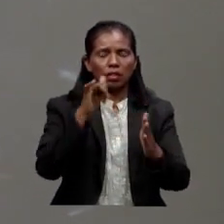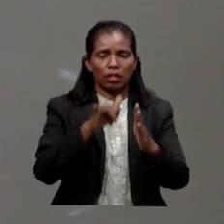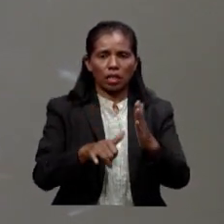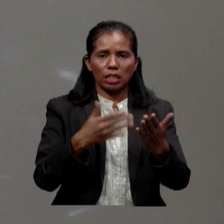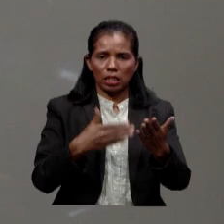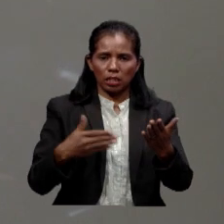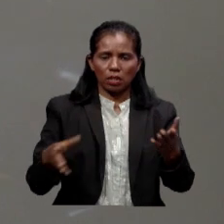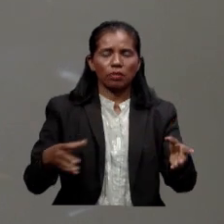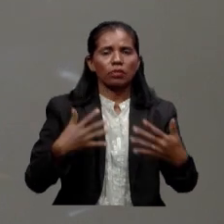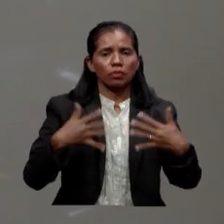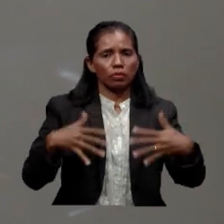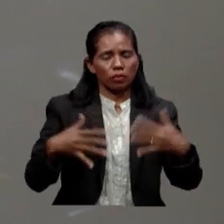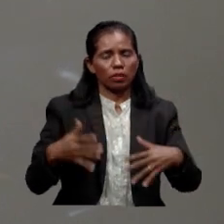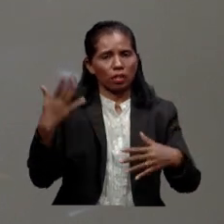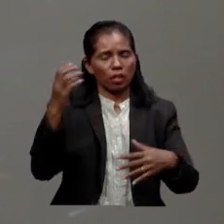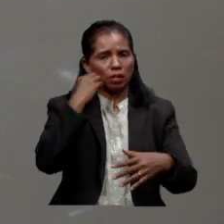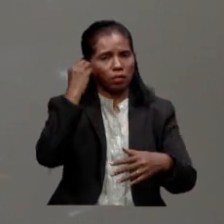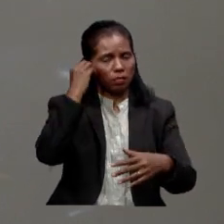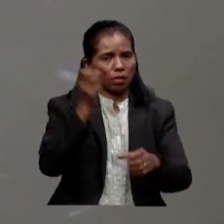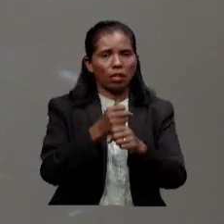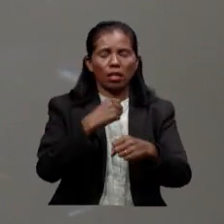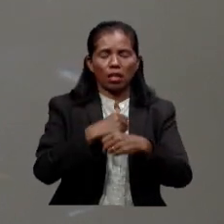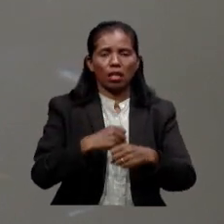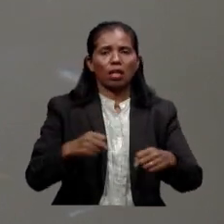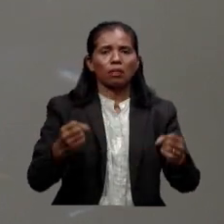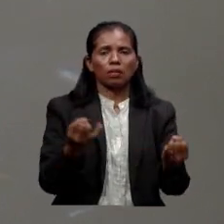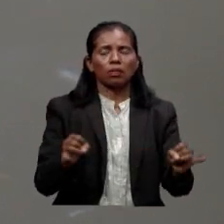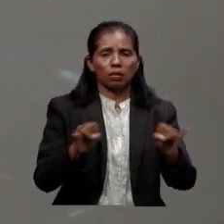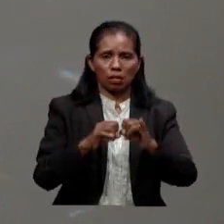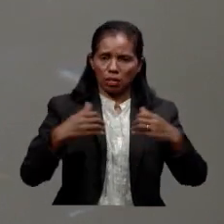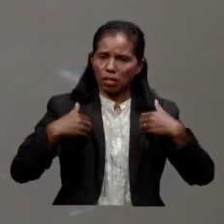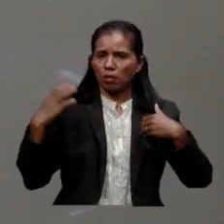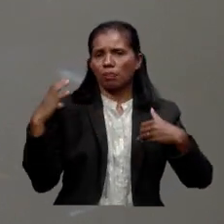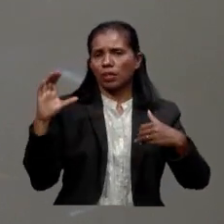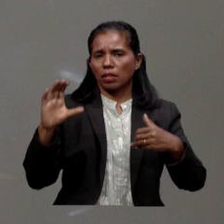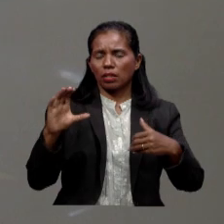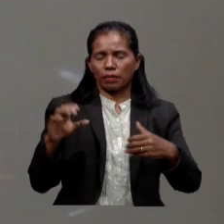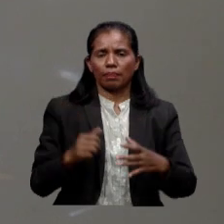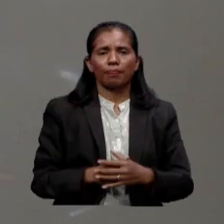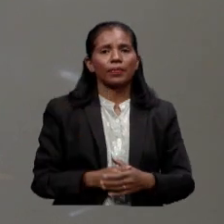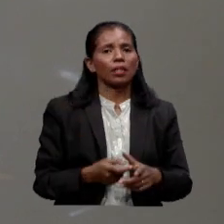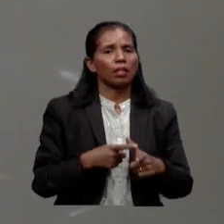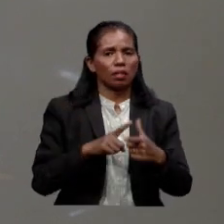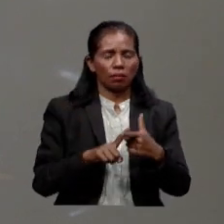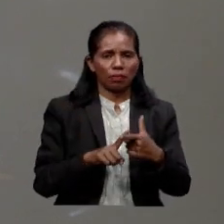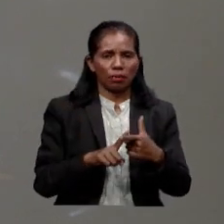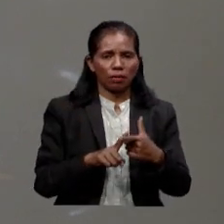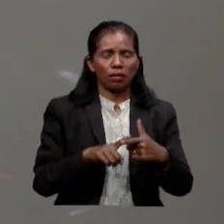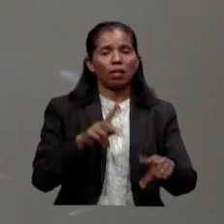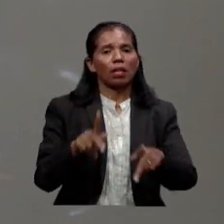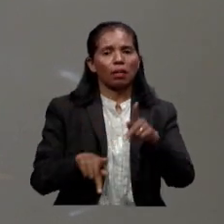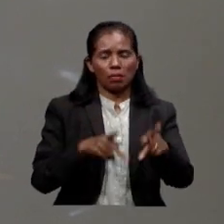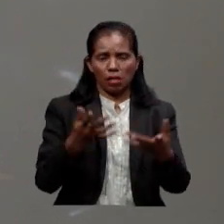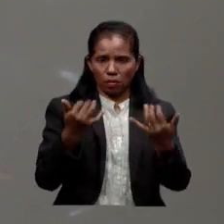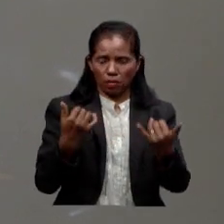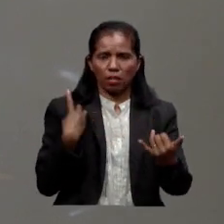e halo intervenção ba instituição estado nebema que ia competência do nia to halo conari da nei. Depois, povo agora dá um itatu